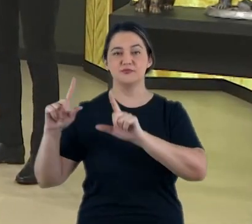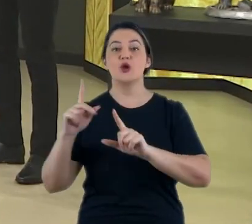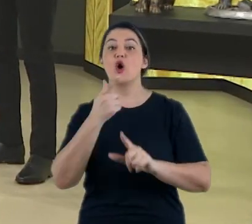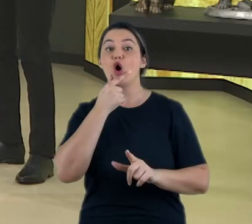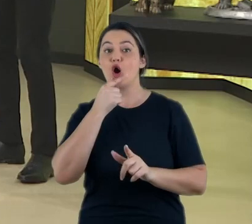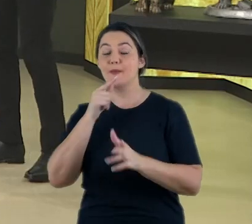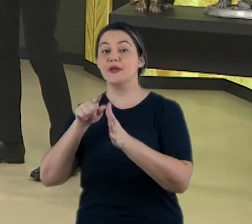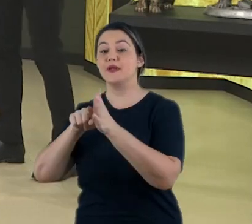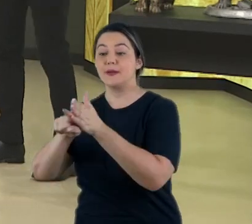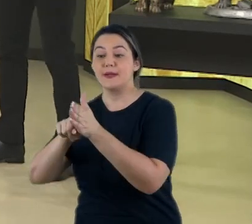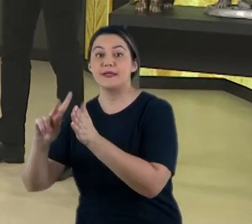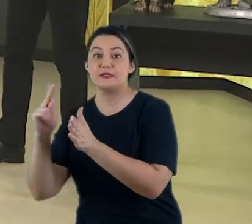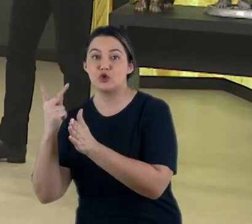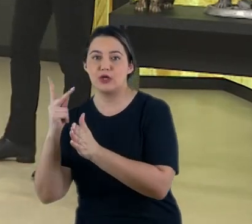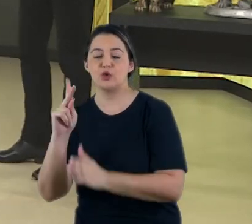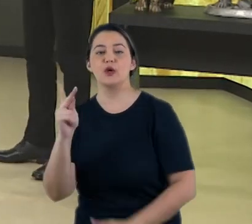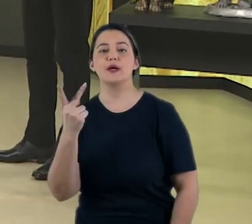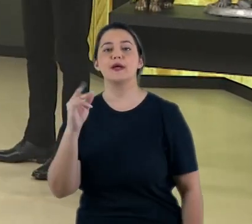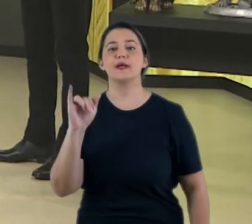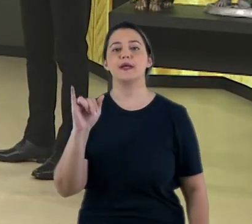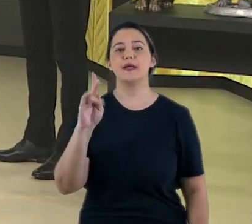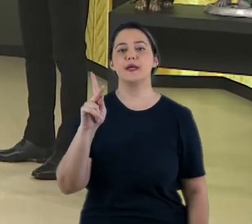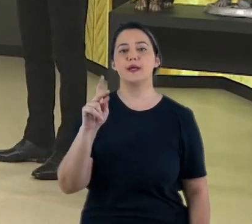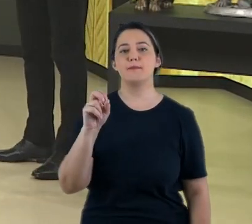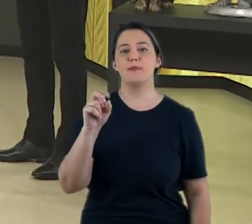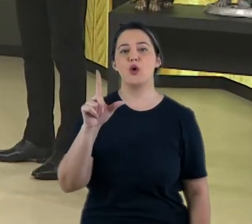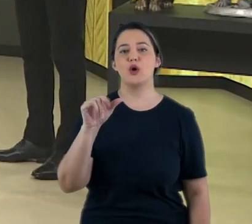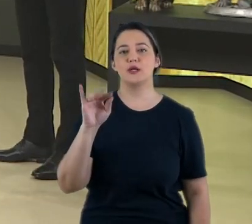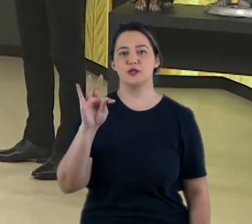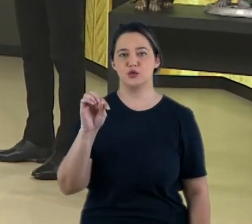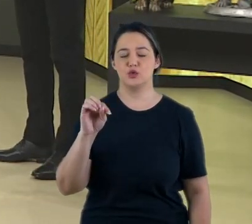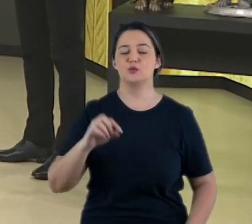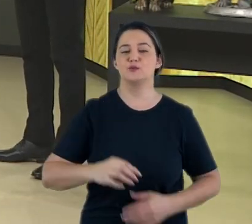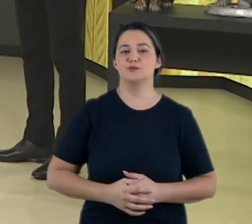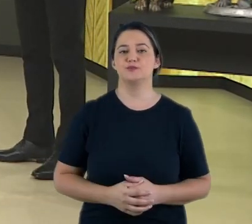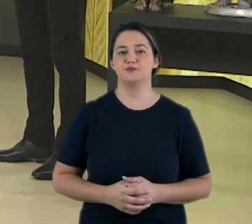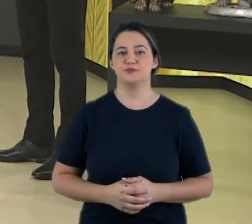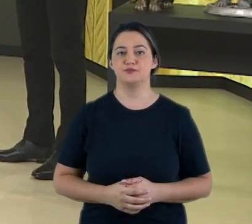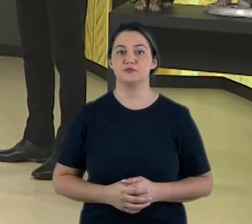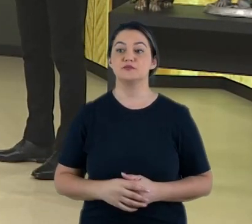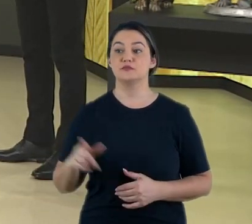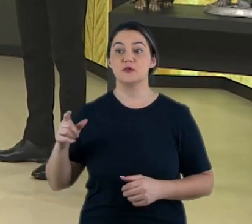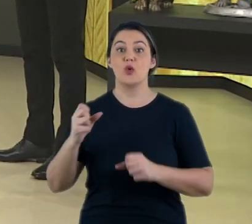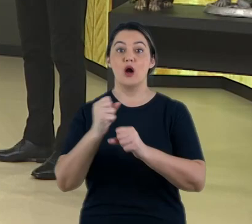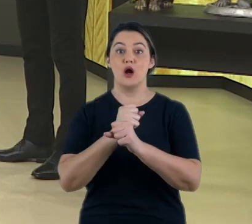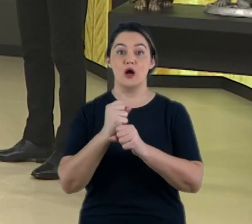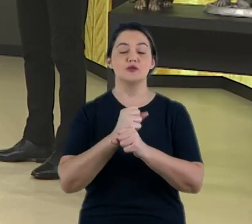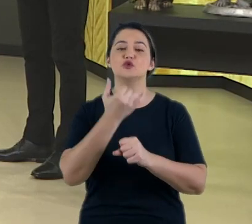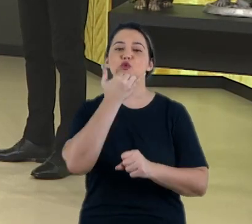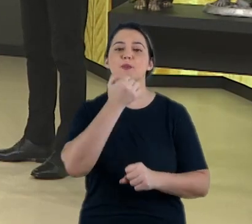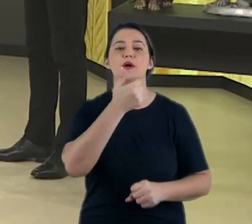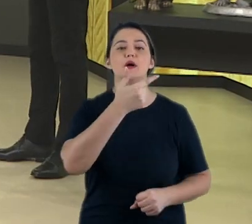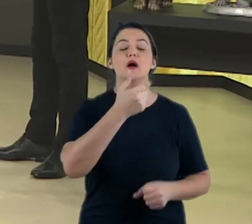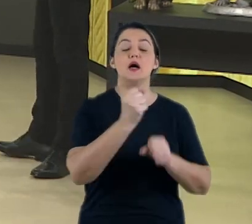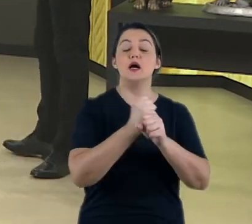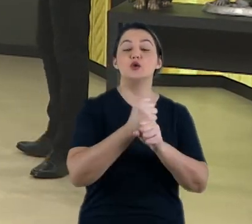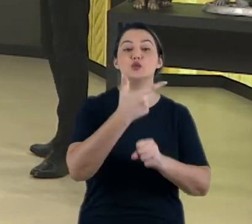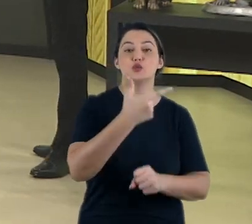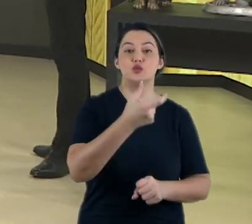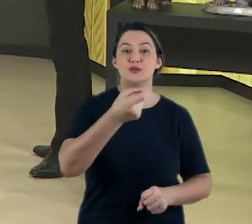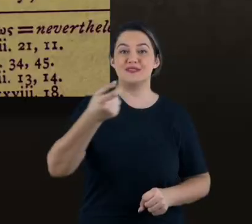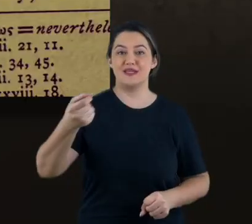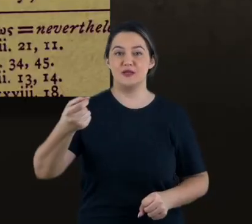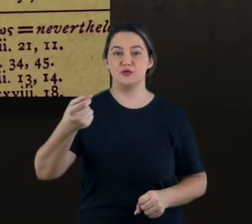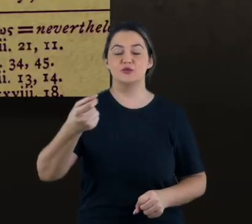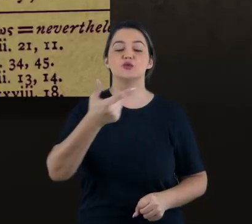tá bom? Veja como ele interpretava o quarto animal de Daniel, isto no ano 200 de nossa era. Vamos colocar aqui